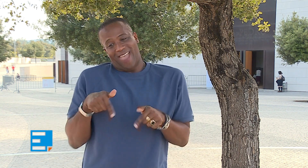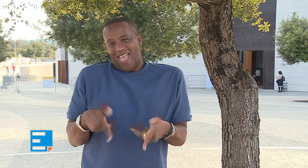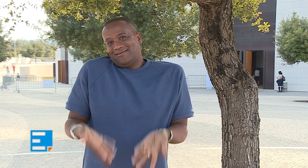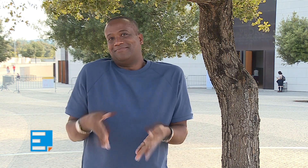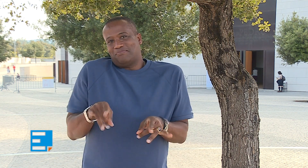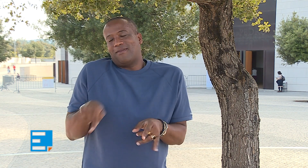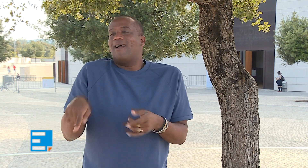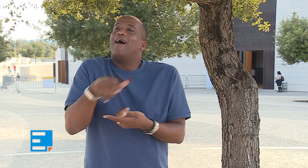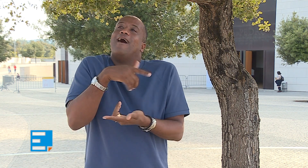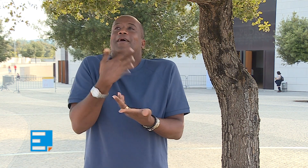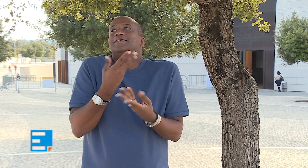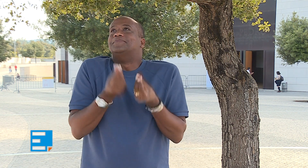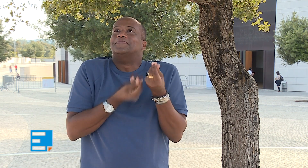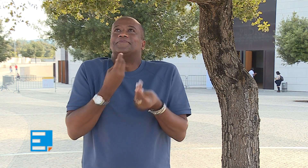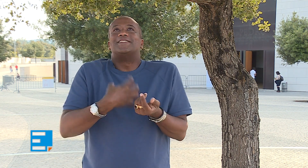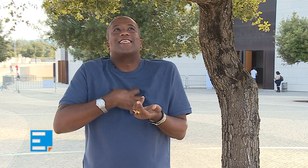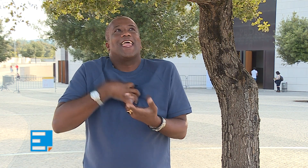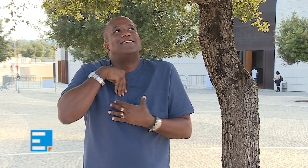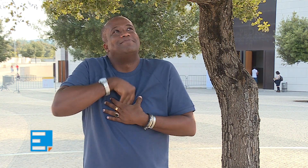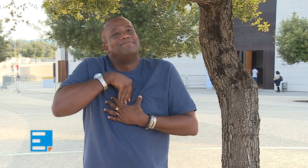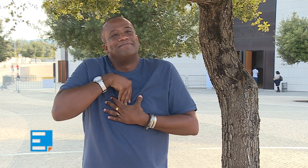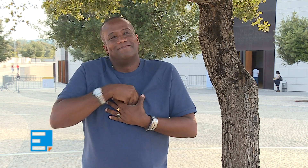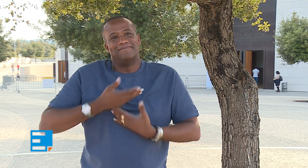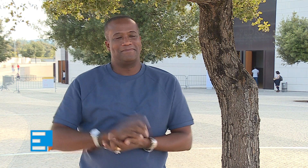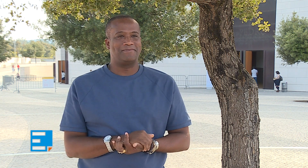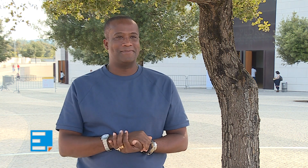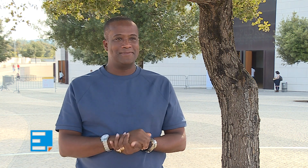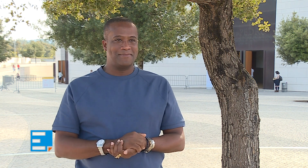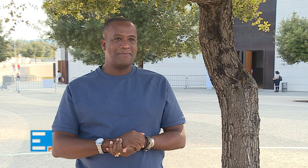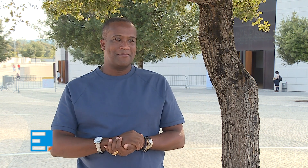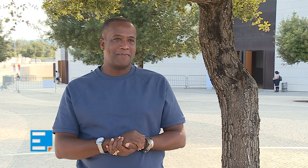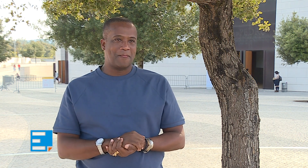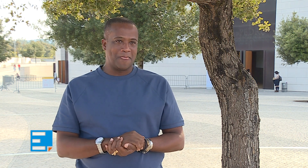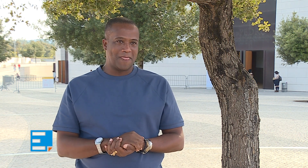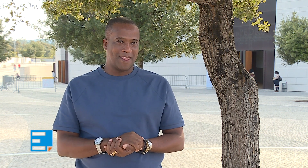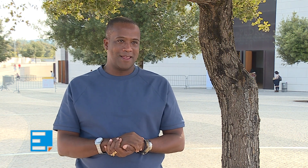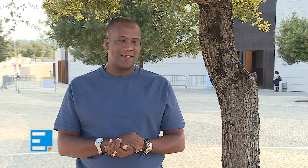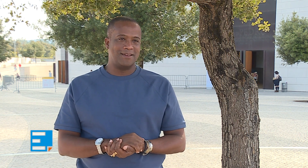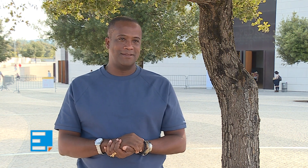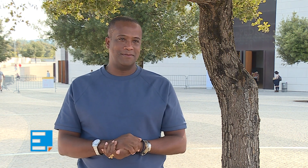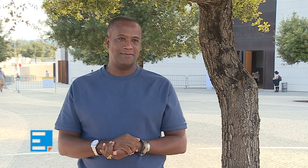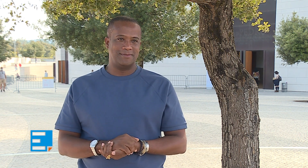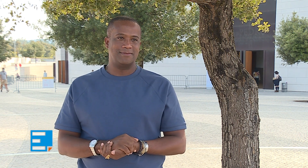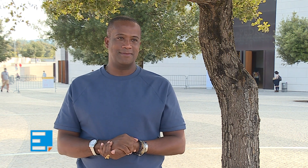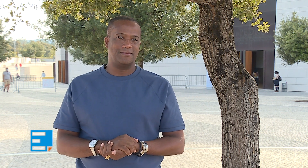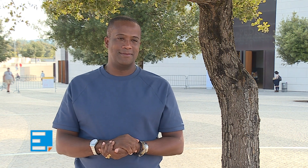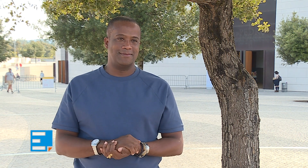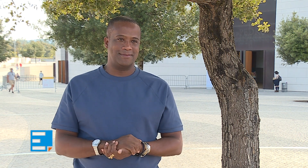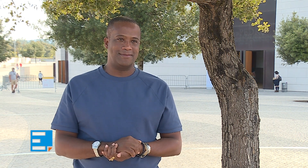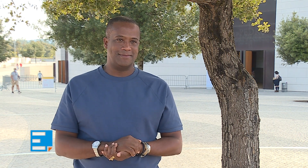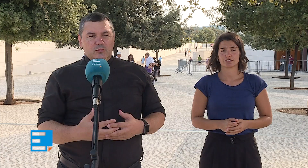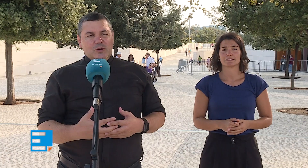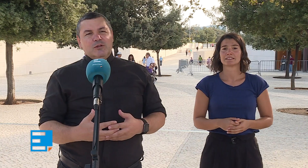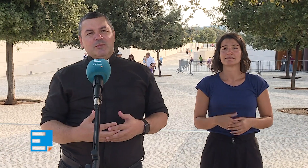é? Sinto que faz-me falta também, sinto que me faz falta, sim, esta